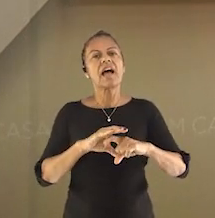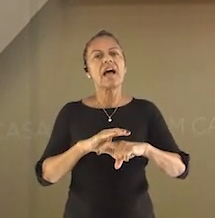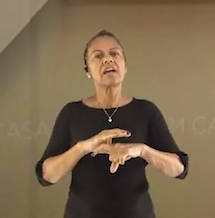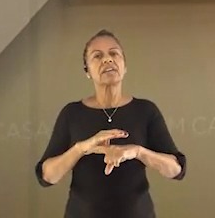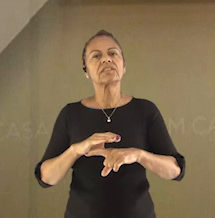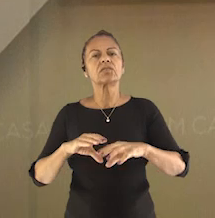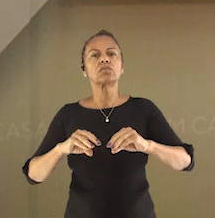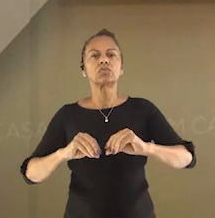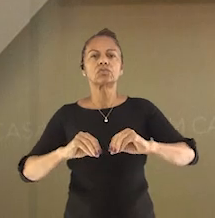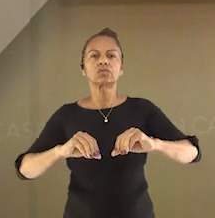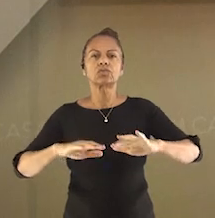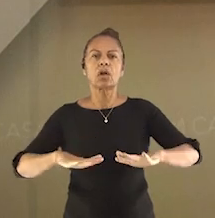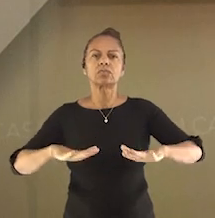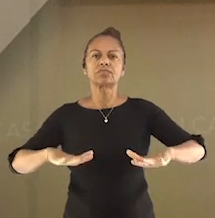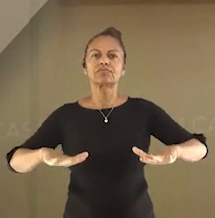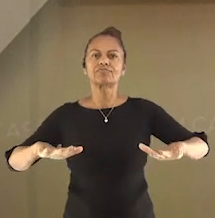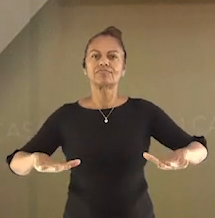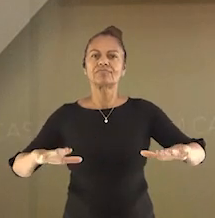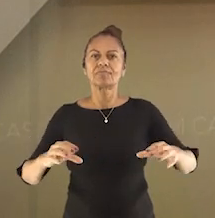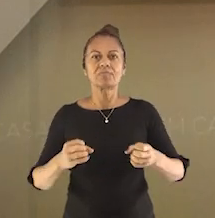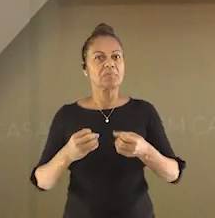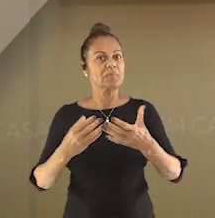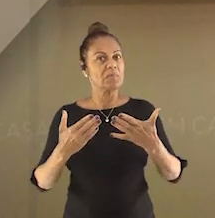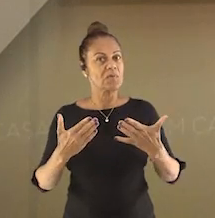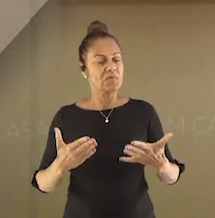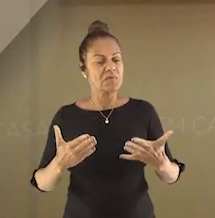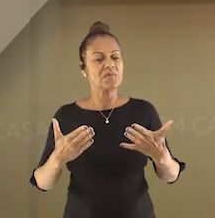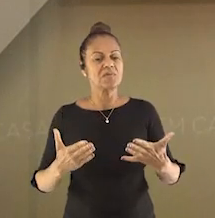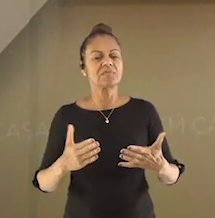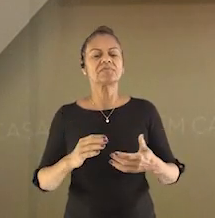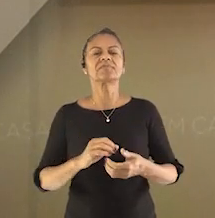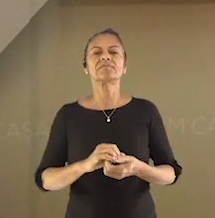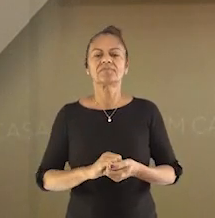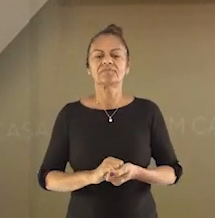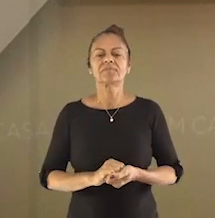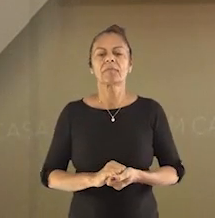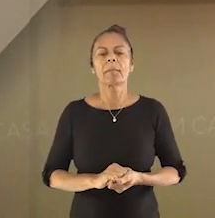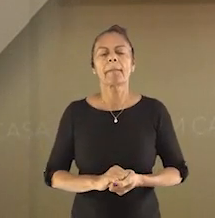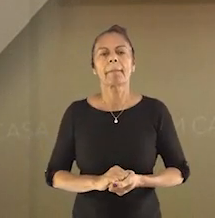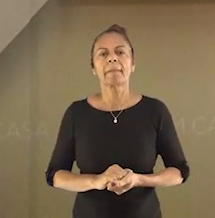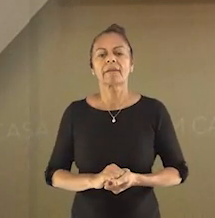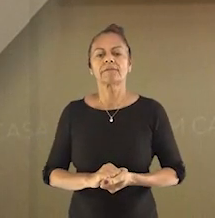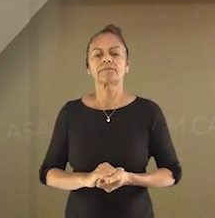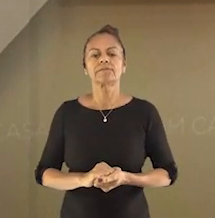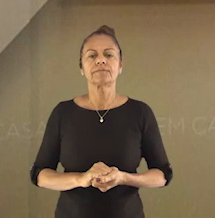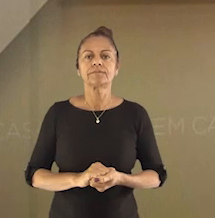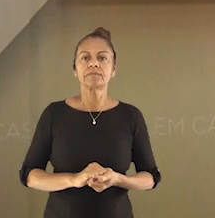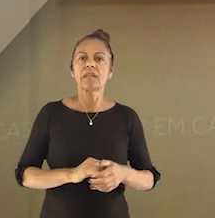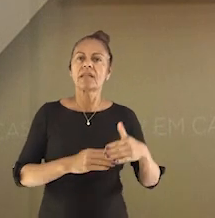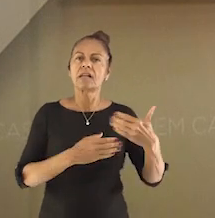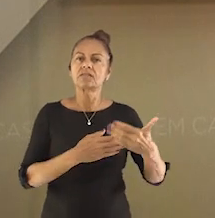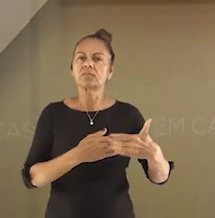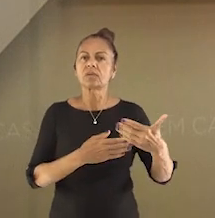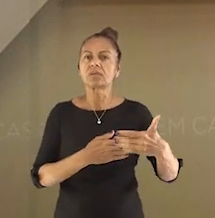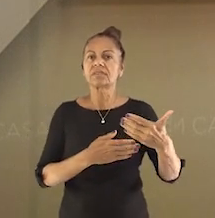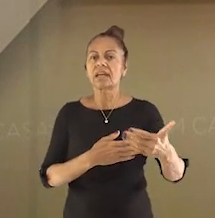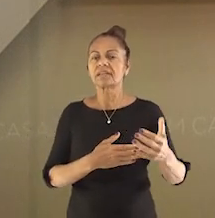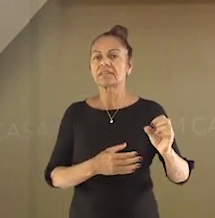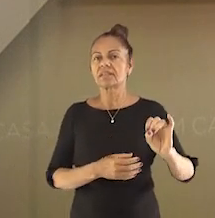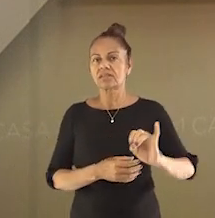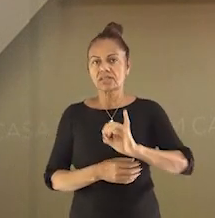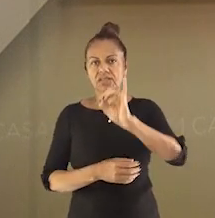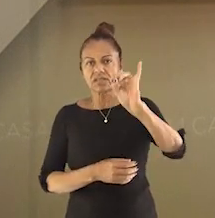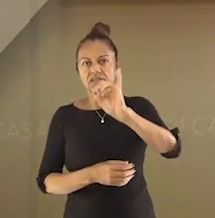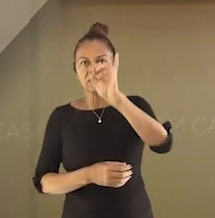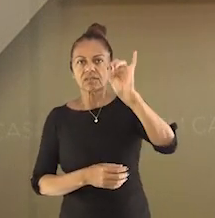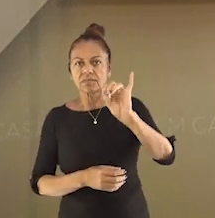são eliminados por meio das fezes, deixando assim o solo mais rico, pois as fezes fornecem